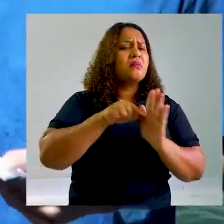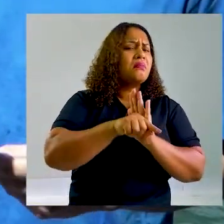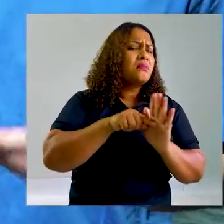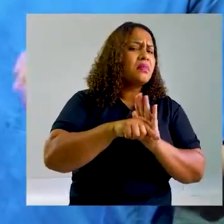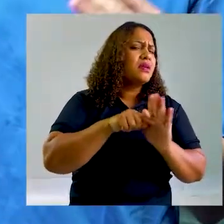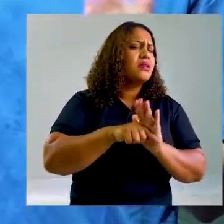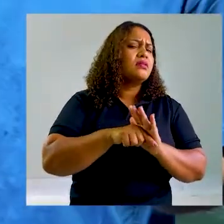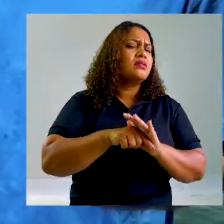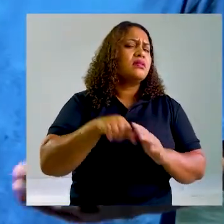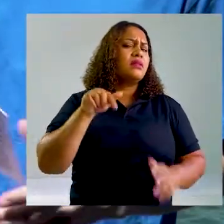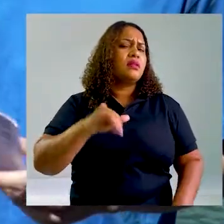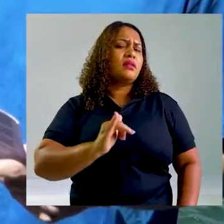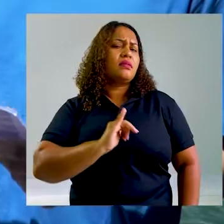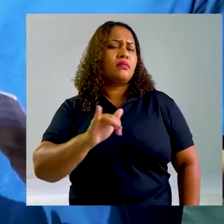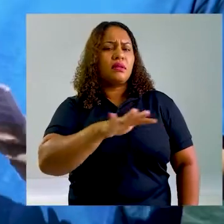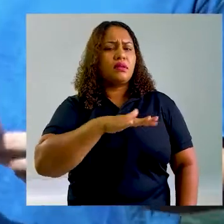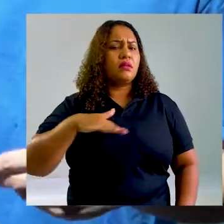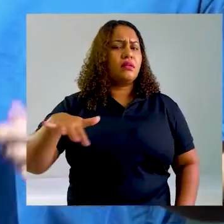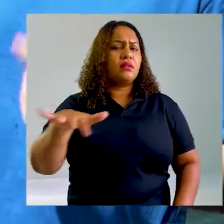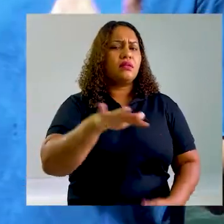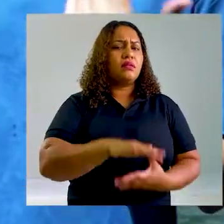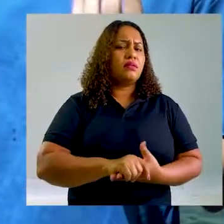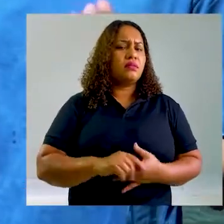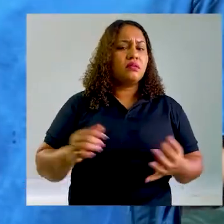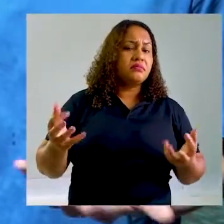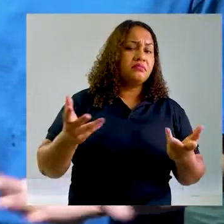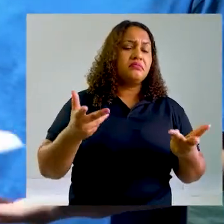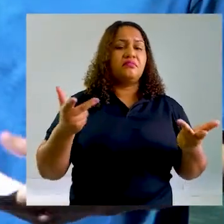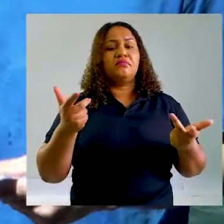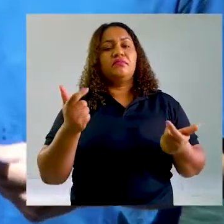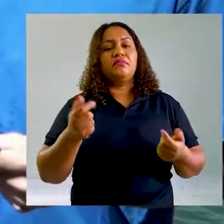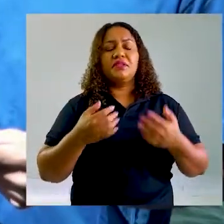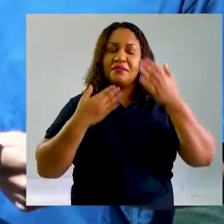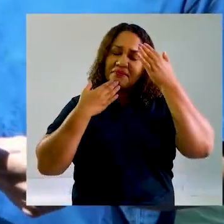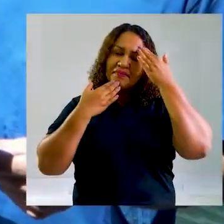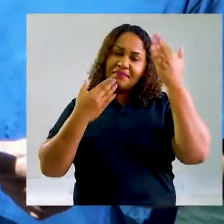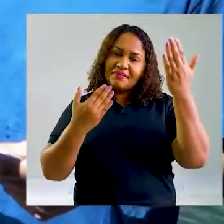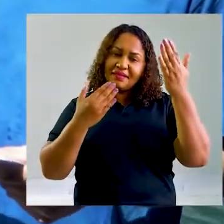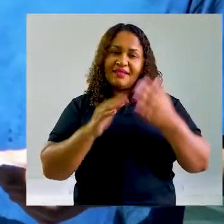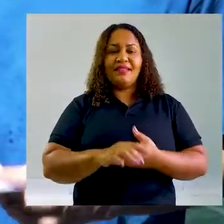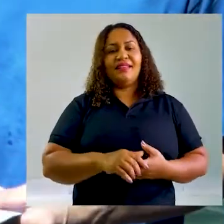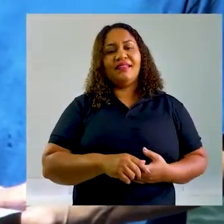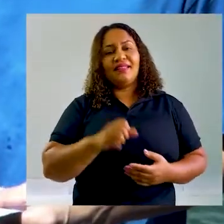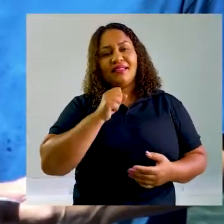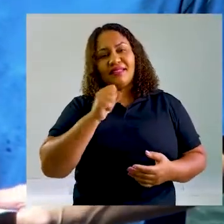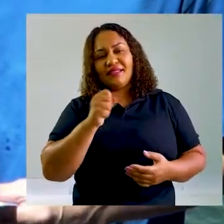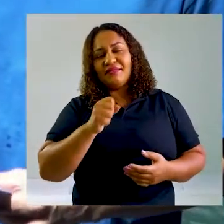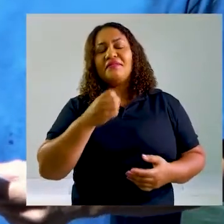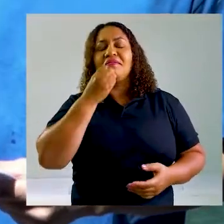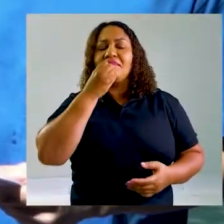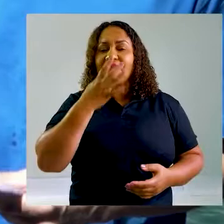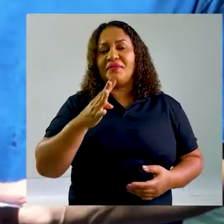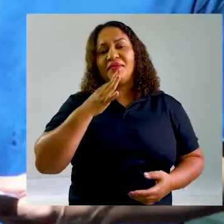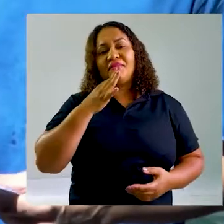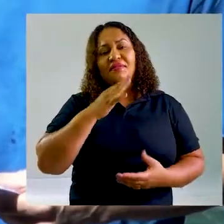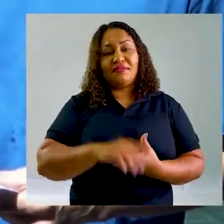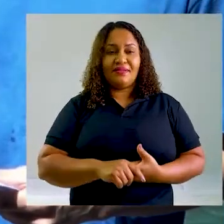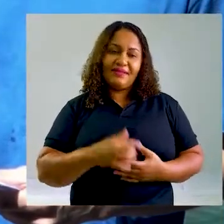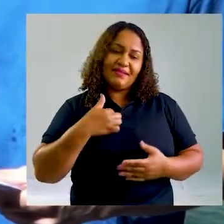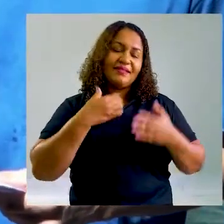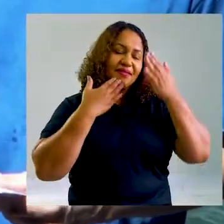sendo pesquisado aqui na nossa região sobre as nossas riquezas naturais. Muito obrigado pela sua participação, foi muito bom lhe